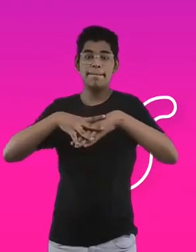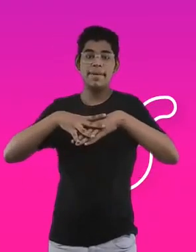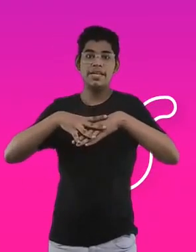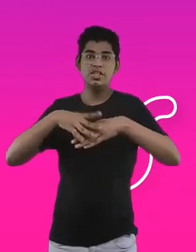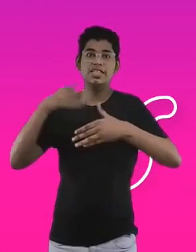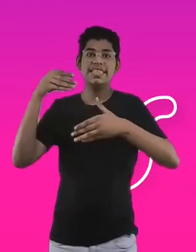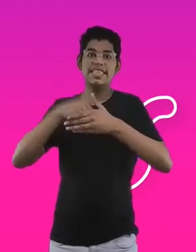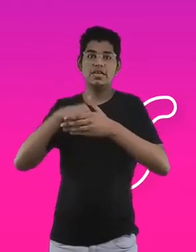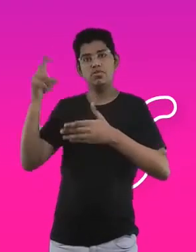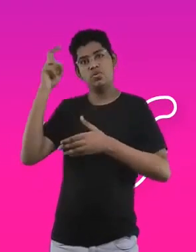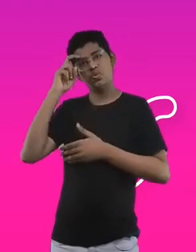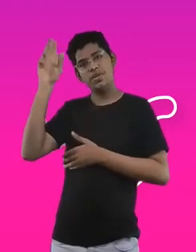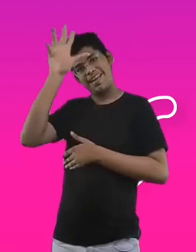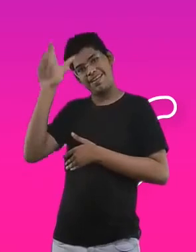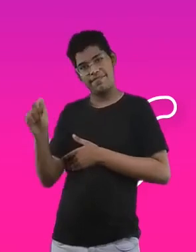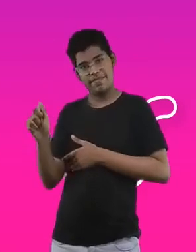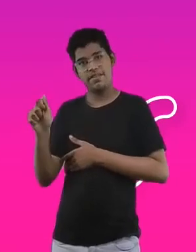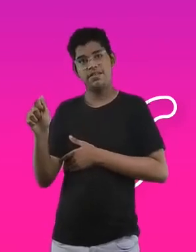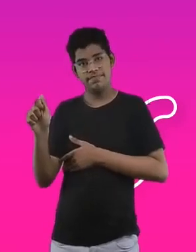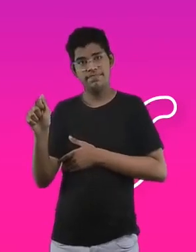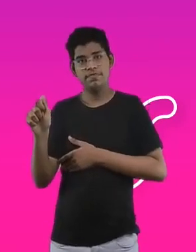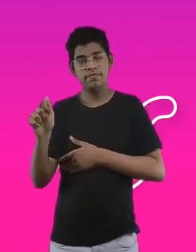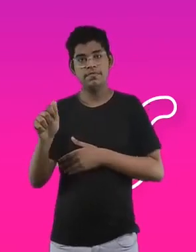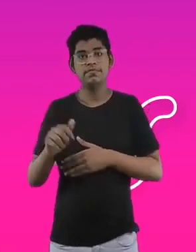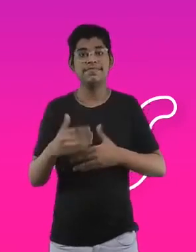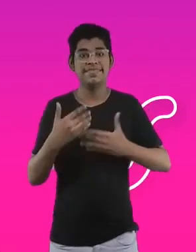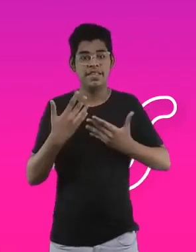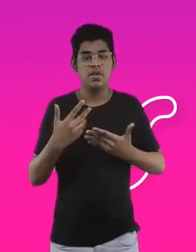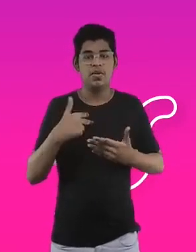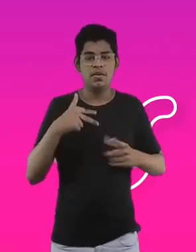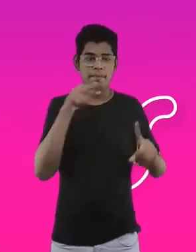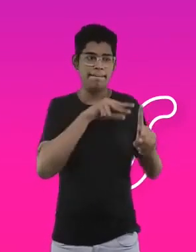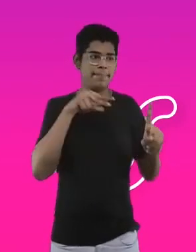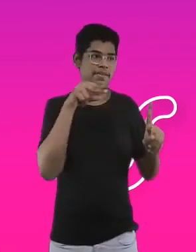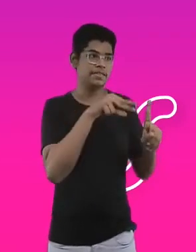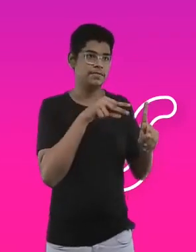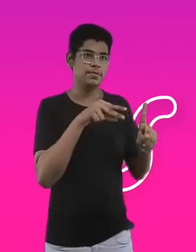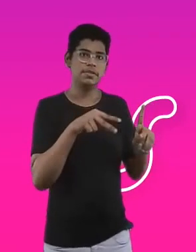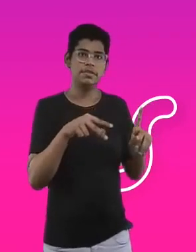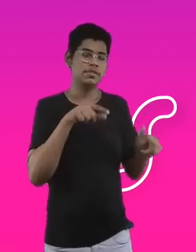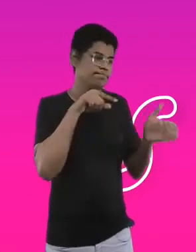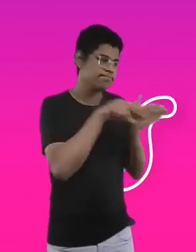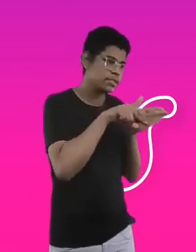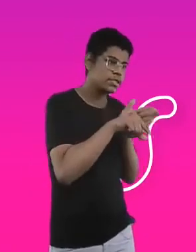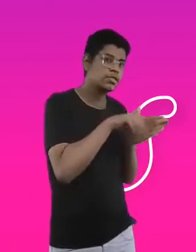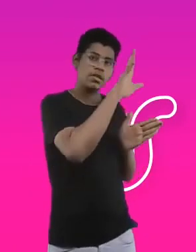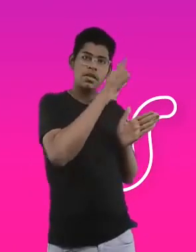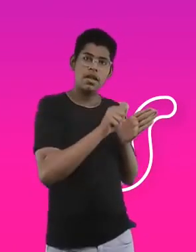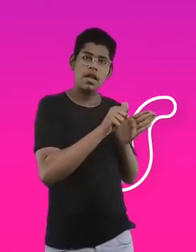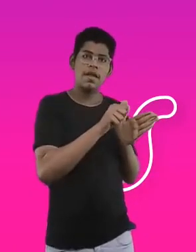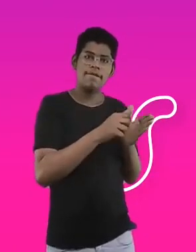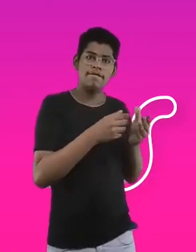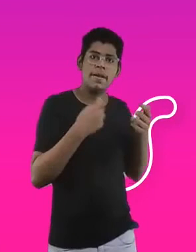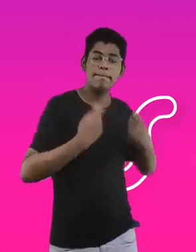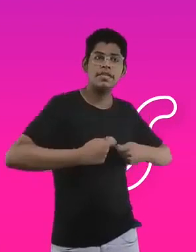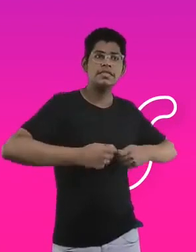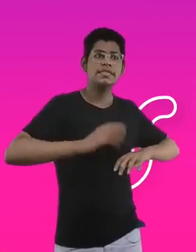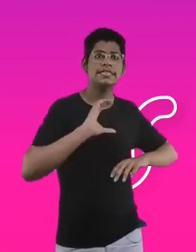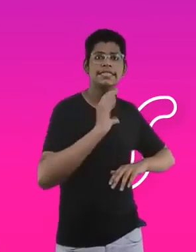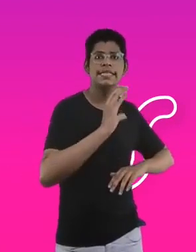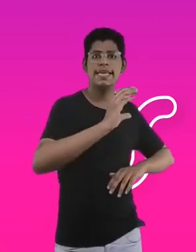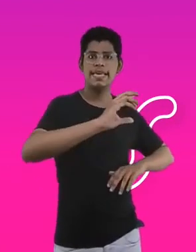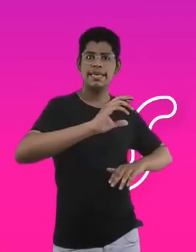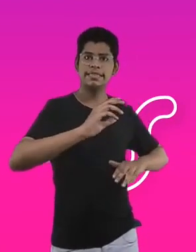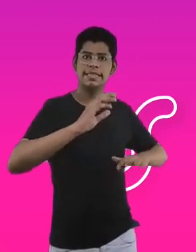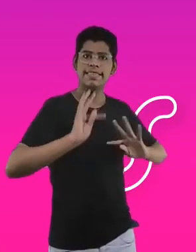enquanto perspectiva panafricanista e a necessidade histórica do estudo de ciência e tecnologia africana